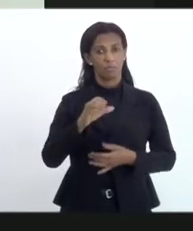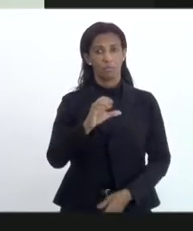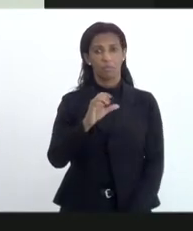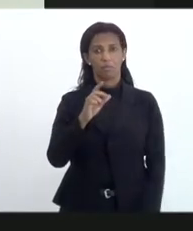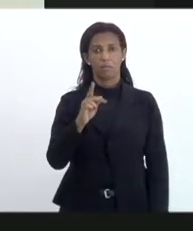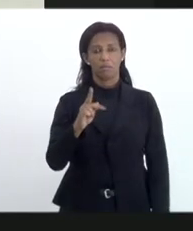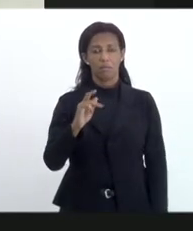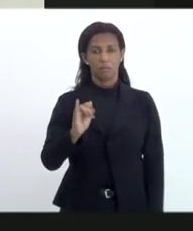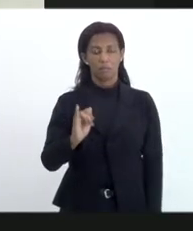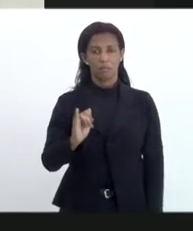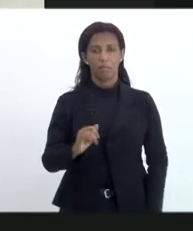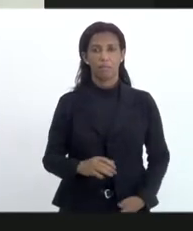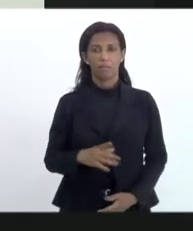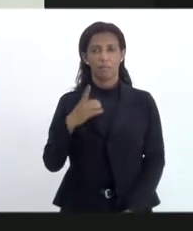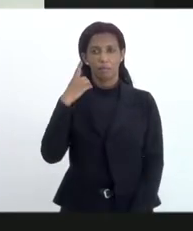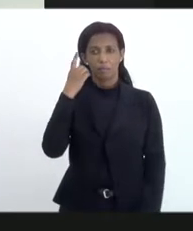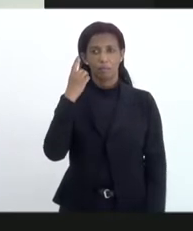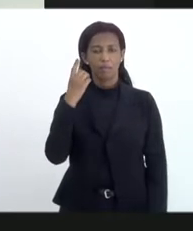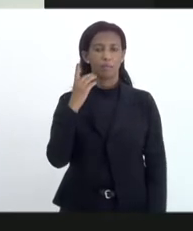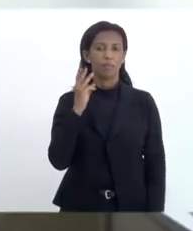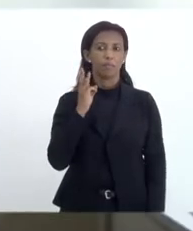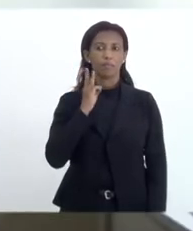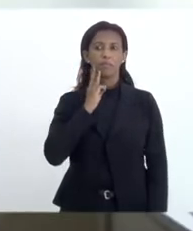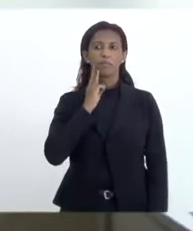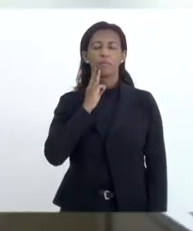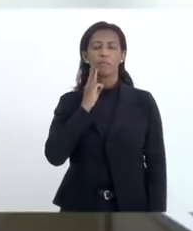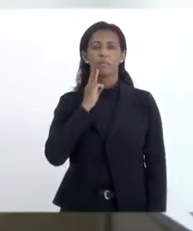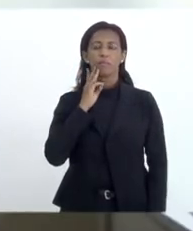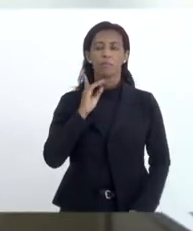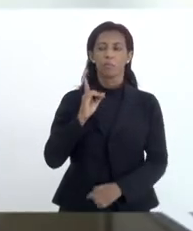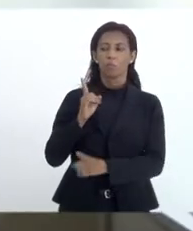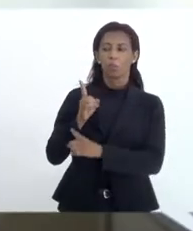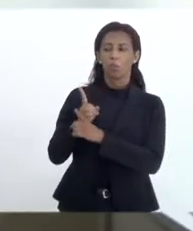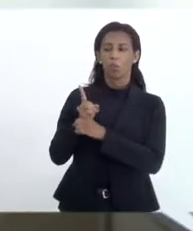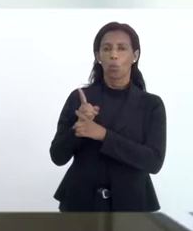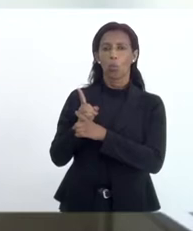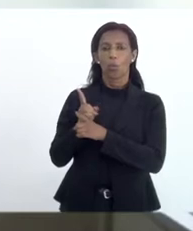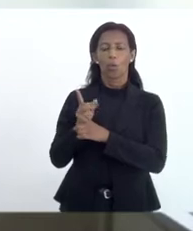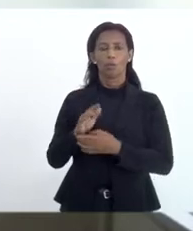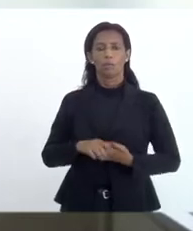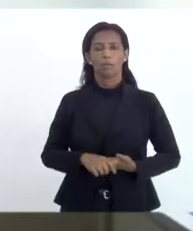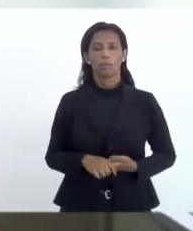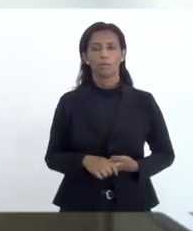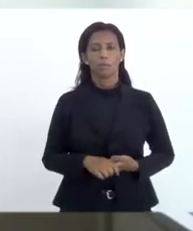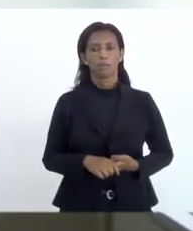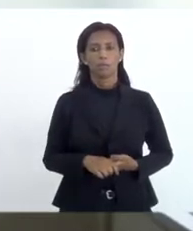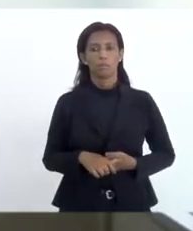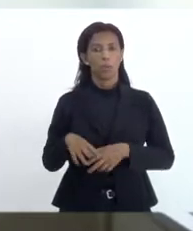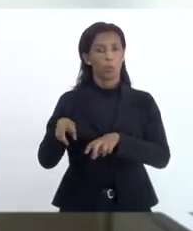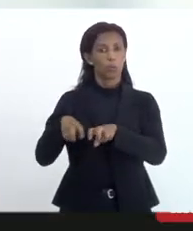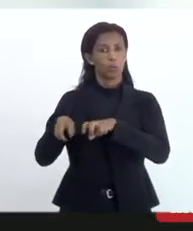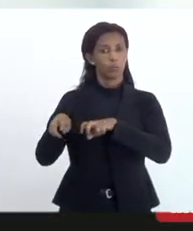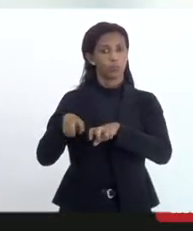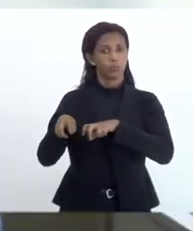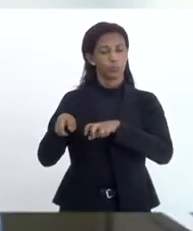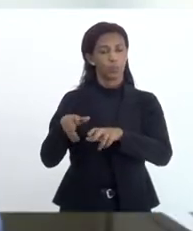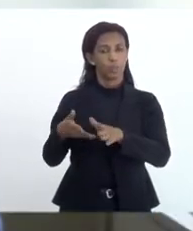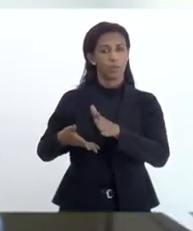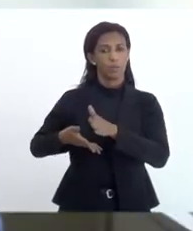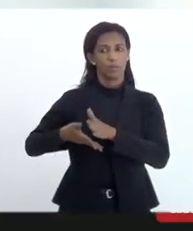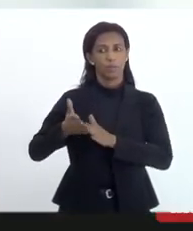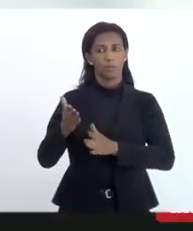CPI. Deputado Valdeque encontra-se em trânsito, em